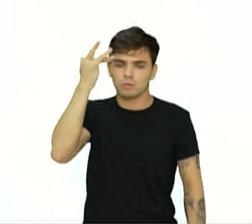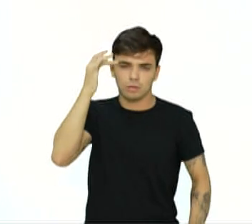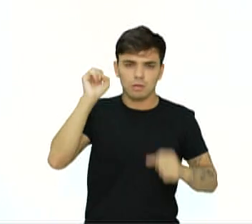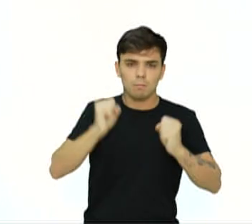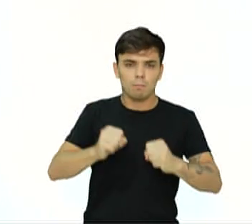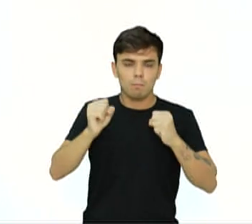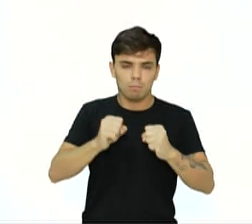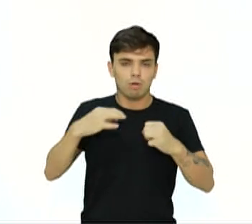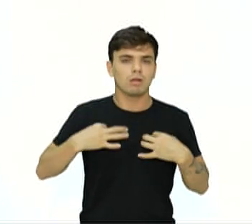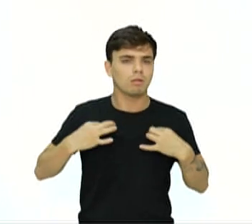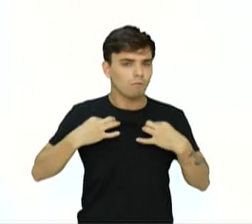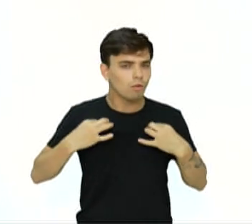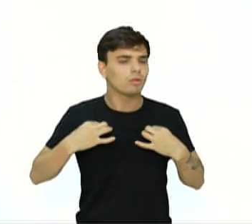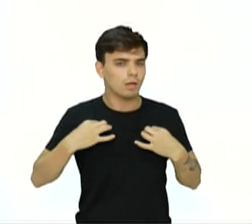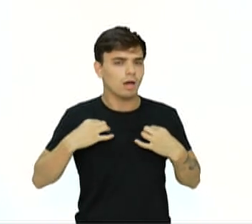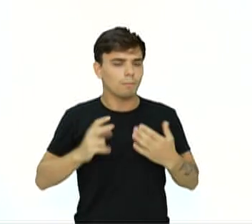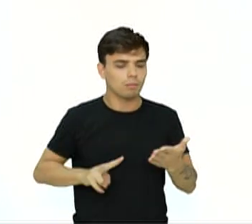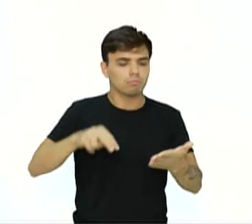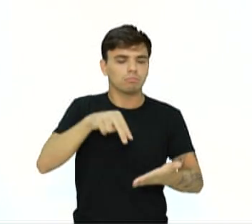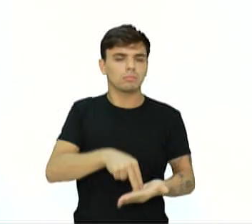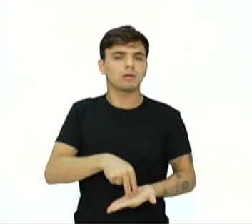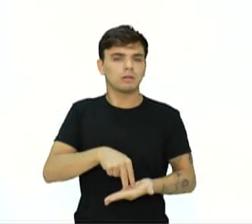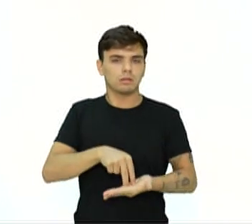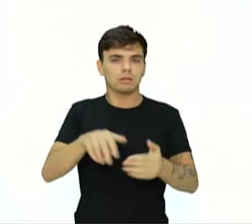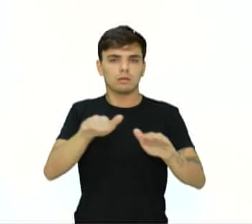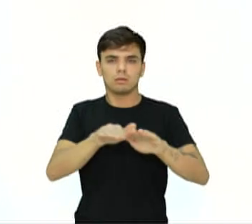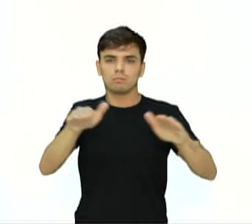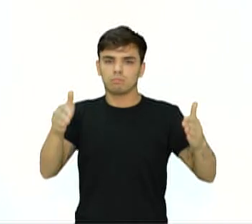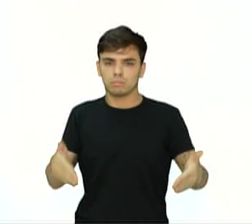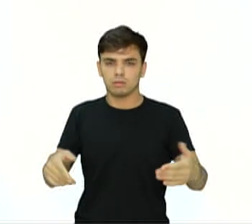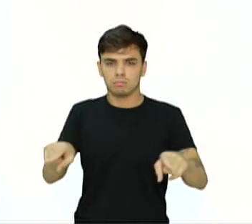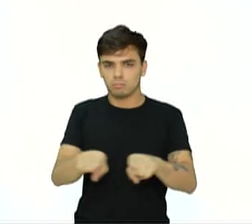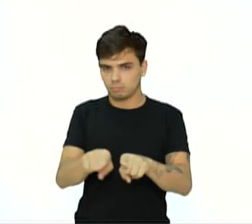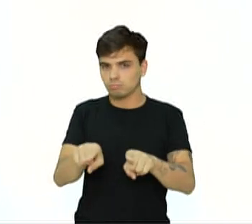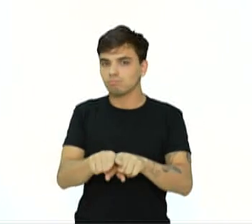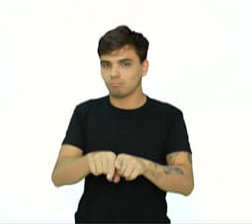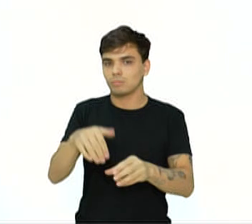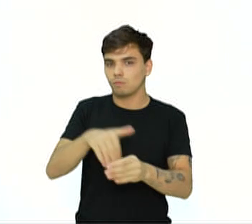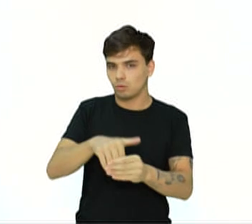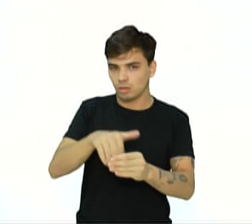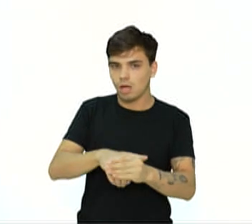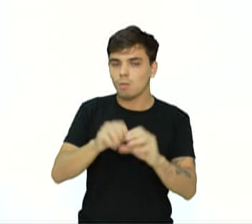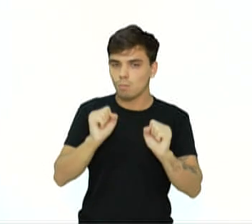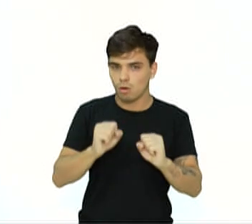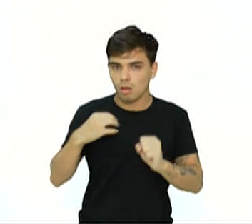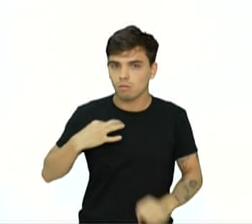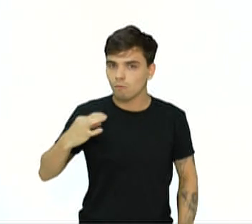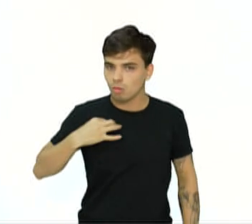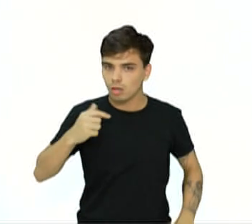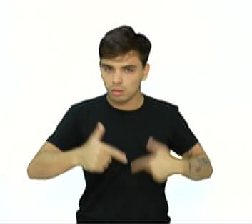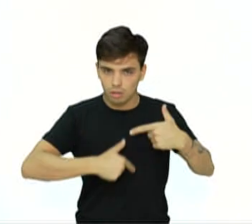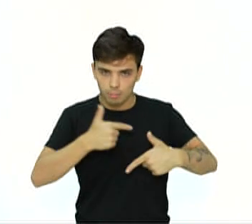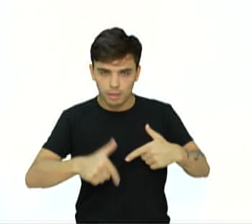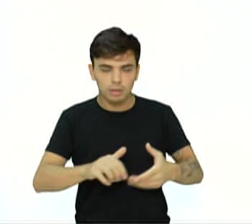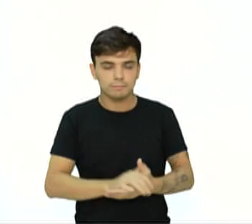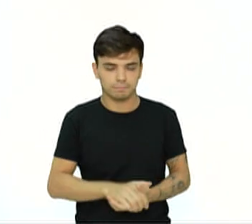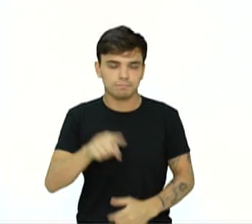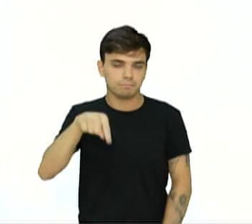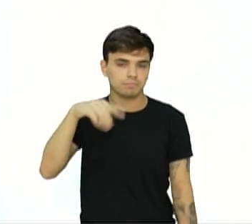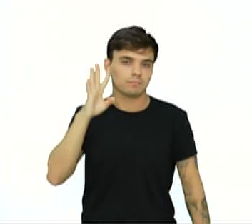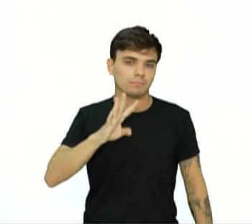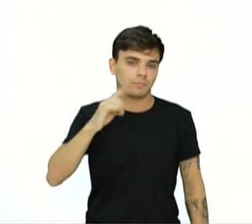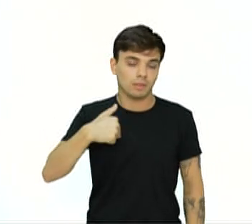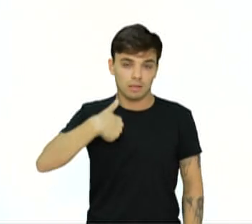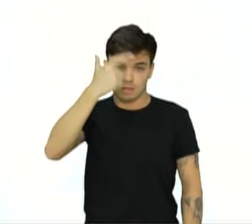se voluntariar para atuar também no processo eleitoral como mesários voluntários, e isso é muito bacana. Eu